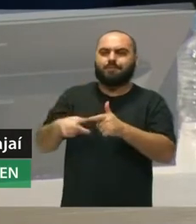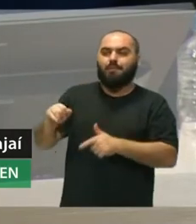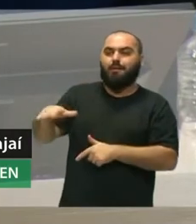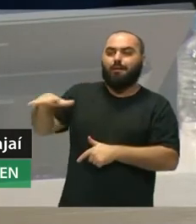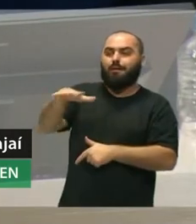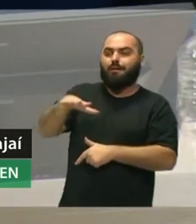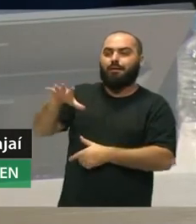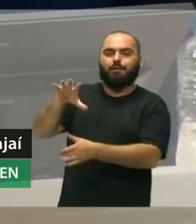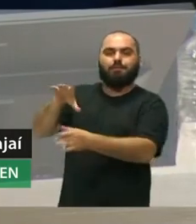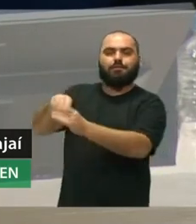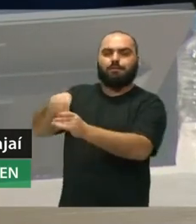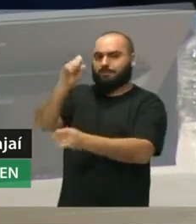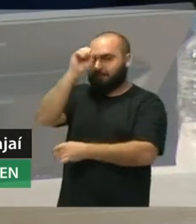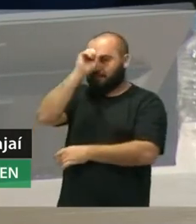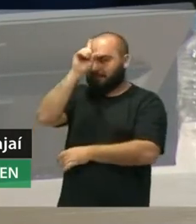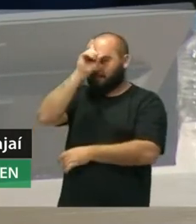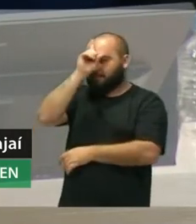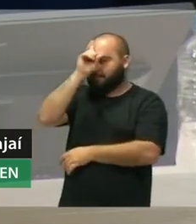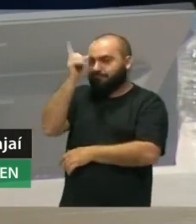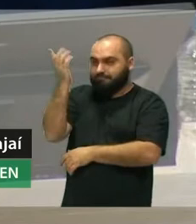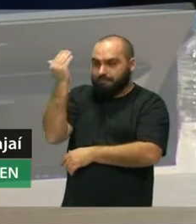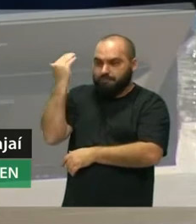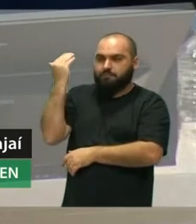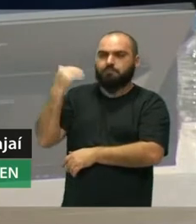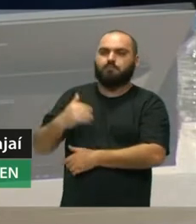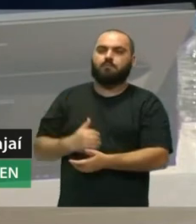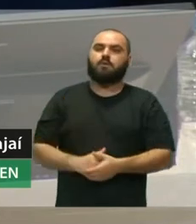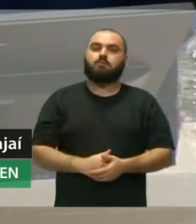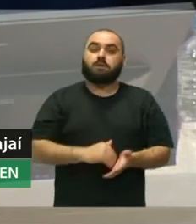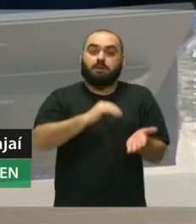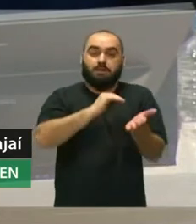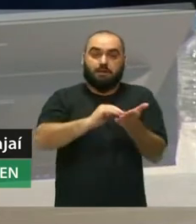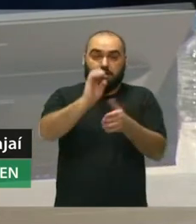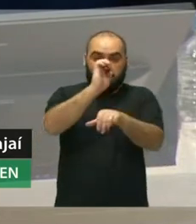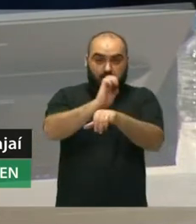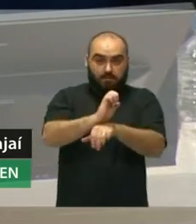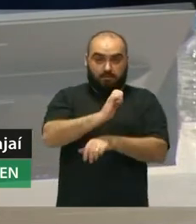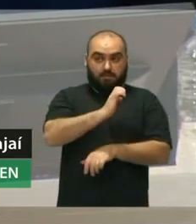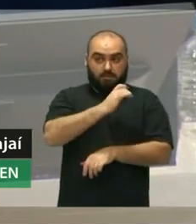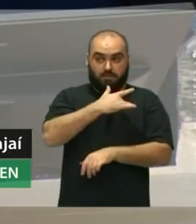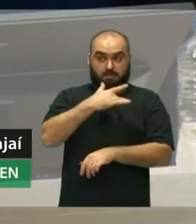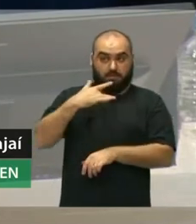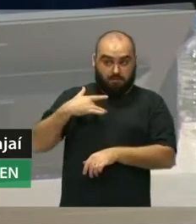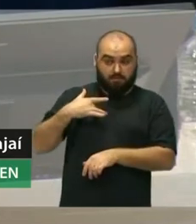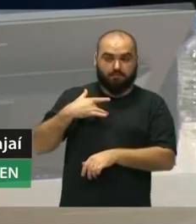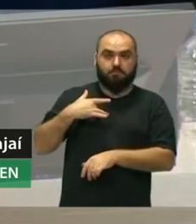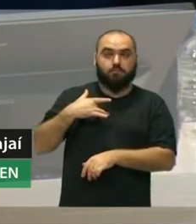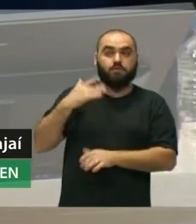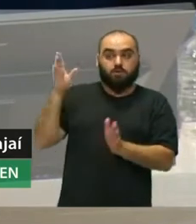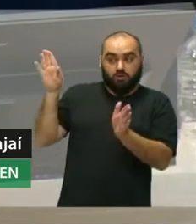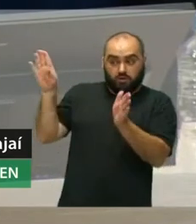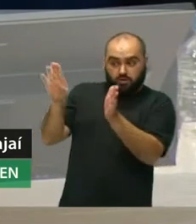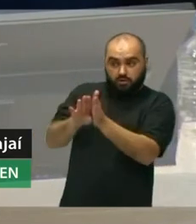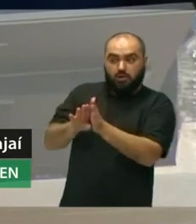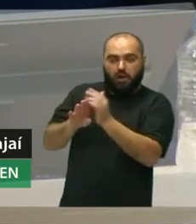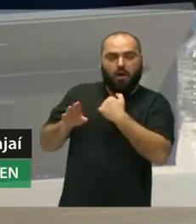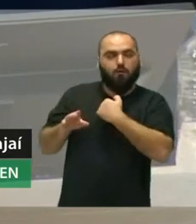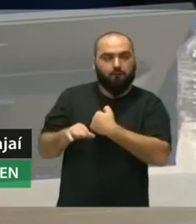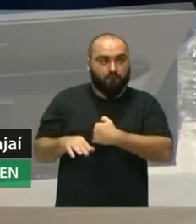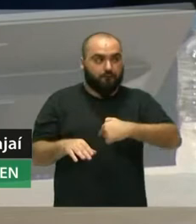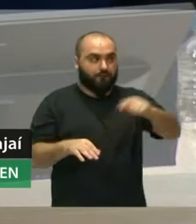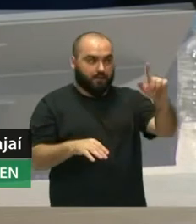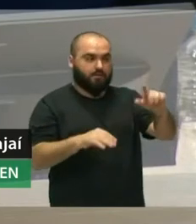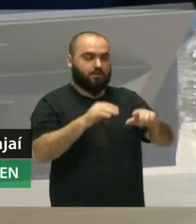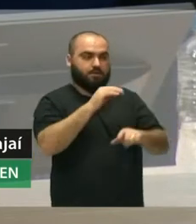hospital, isso na outra gestão, nós fomos à Secretaria de Saúde do Estado. Quando nós chegamos lá na Secretaria de Saúde do Estado, quando a gente foi falar que